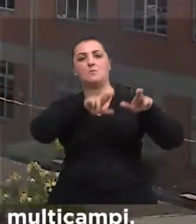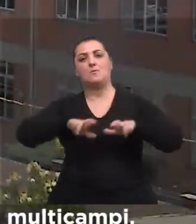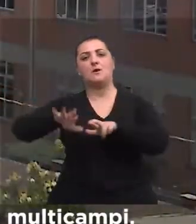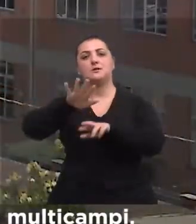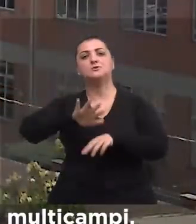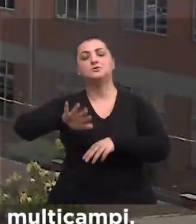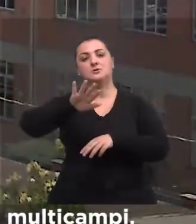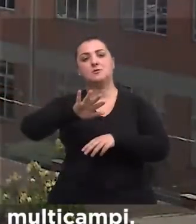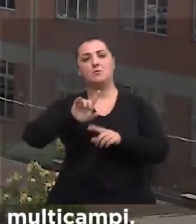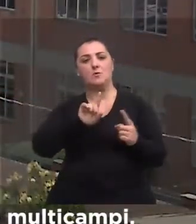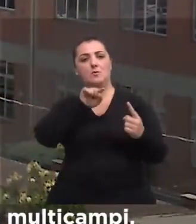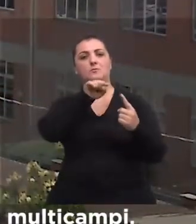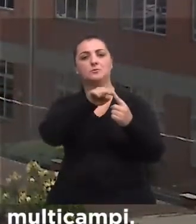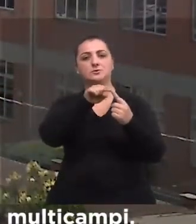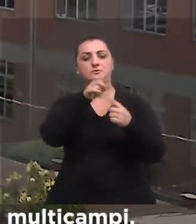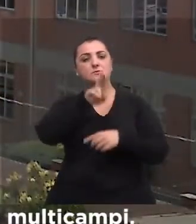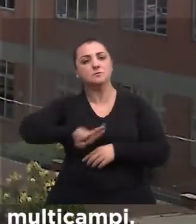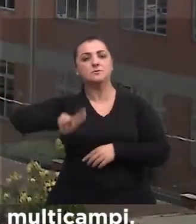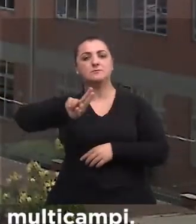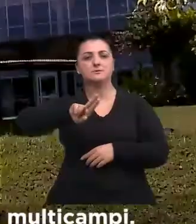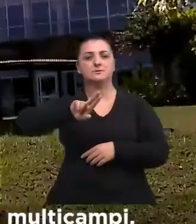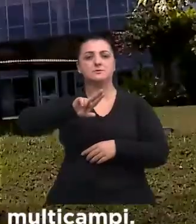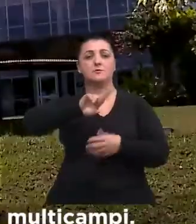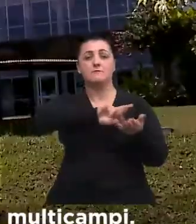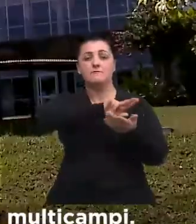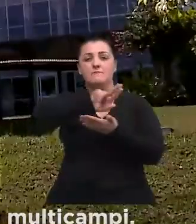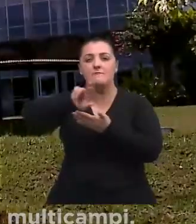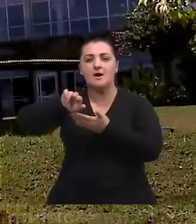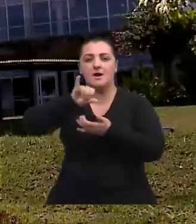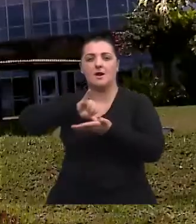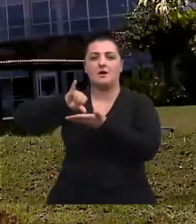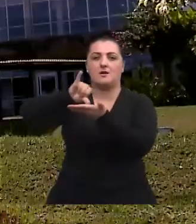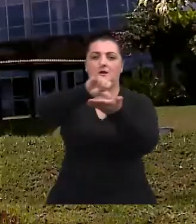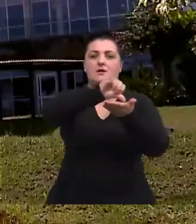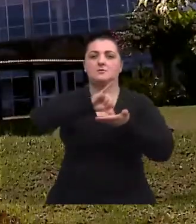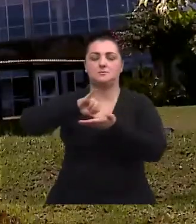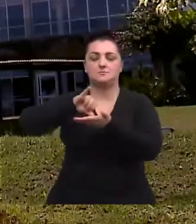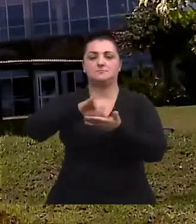com a região, visando ser uma universidade multicampi.